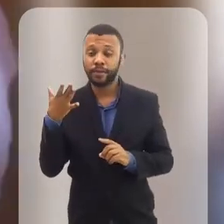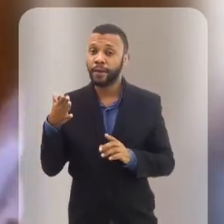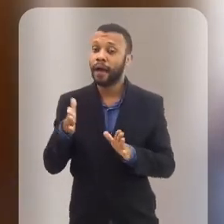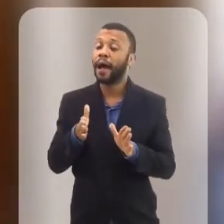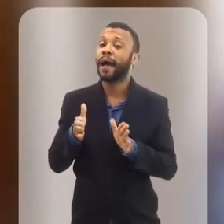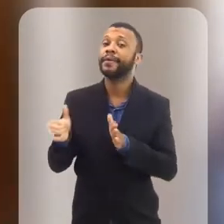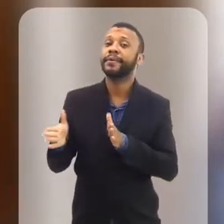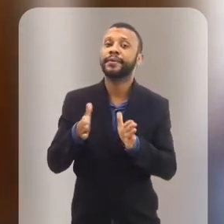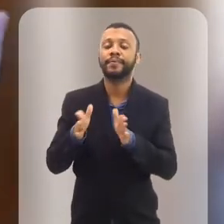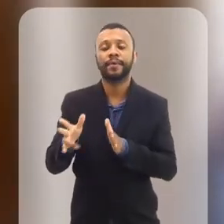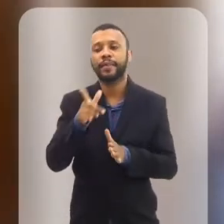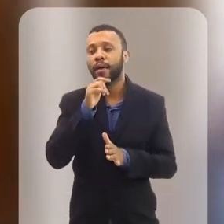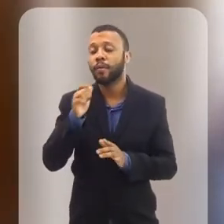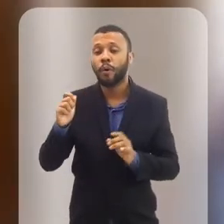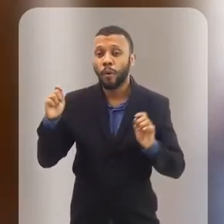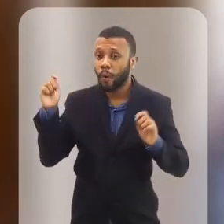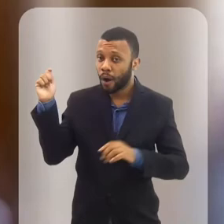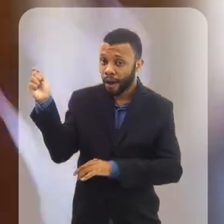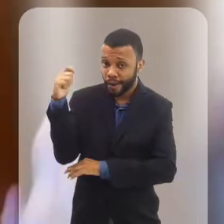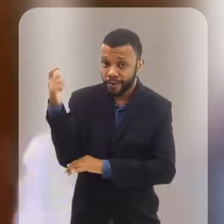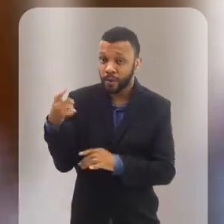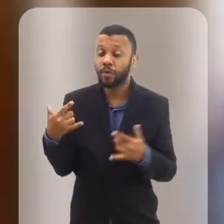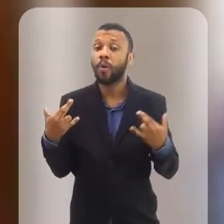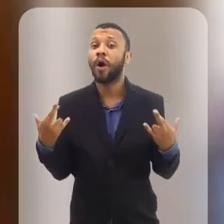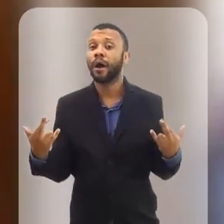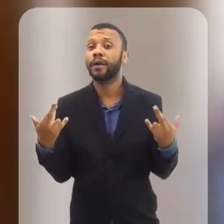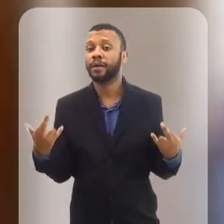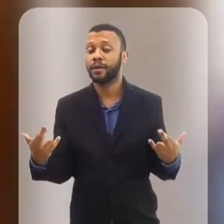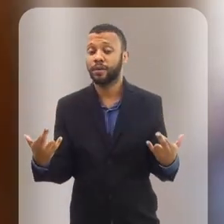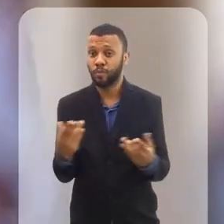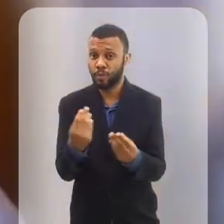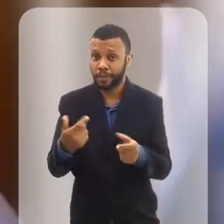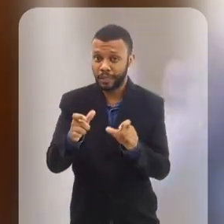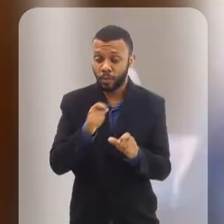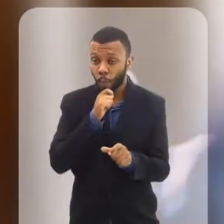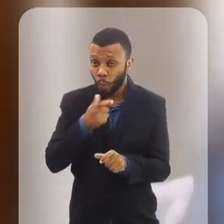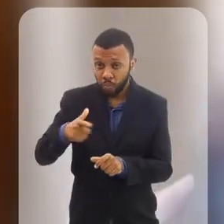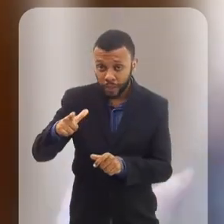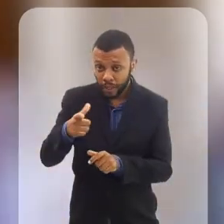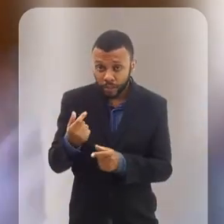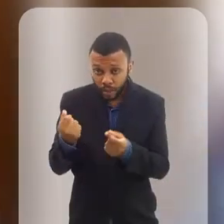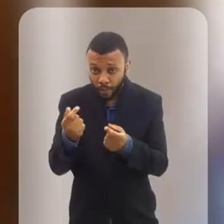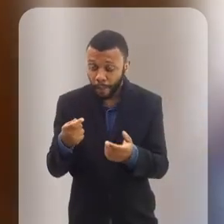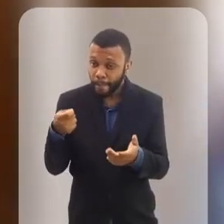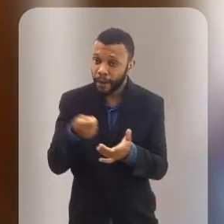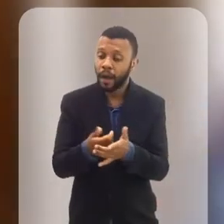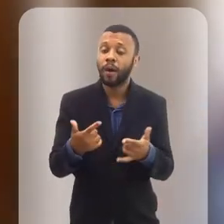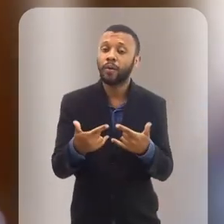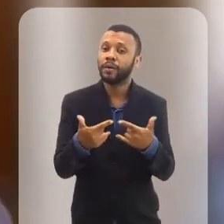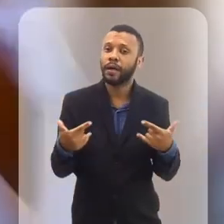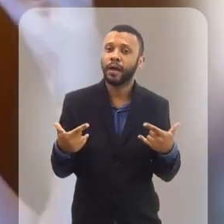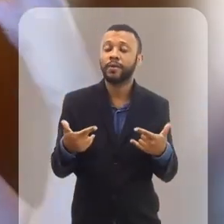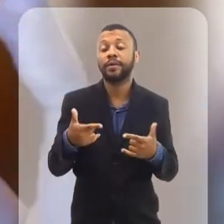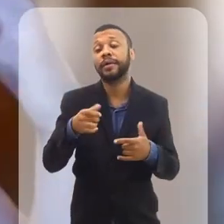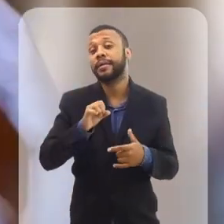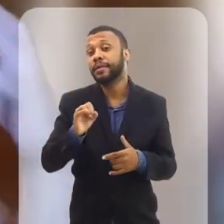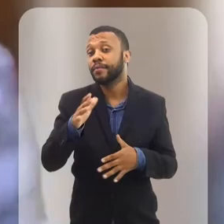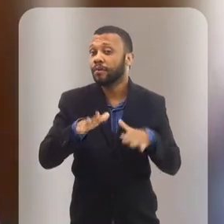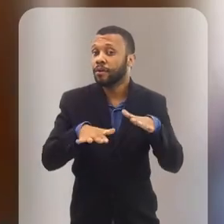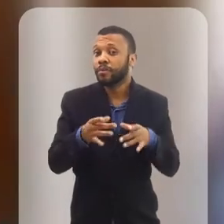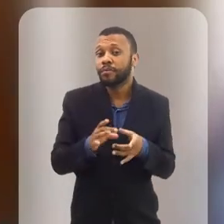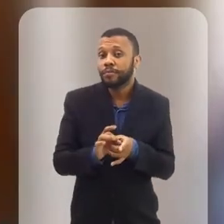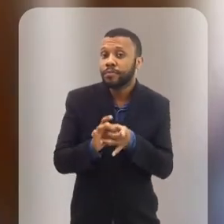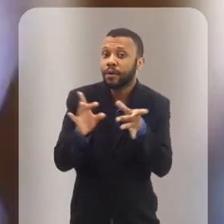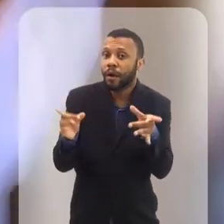mais acessível. Vamos imaginar um Rock in Rio. Muita gente não tem dinheiro para pagar o ingresso do Rock in Rio. Talvez se ele fosse